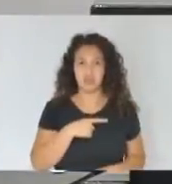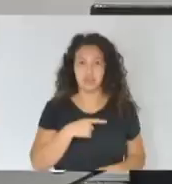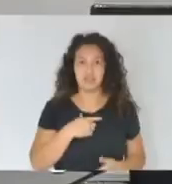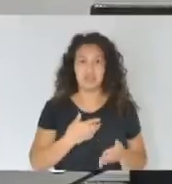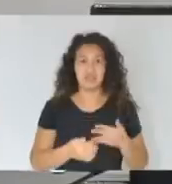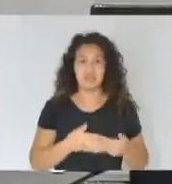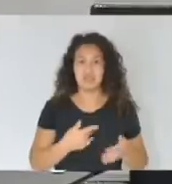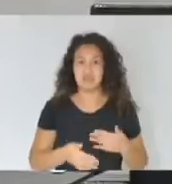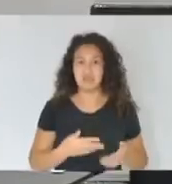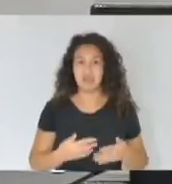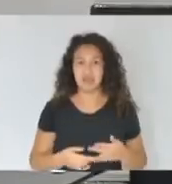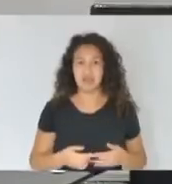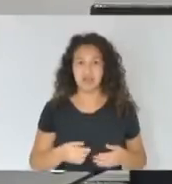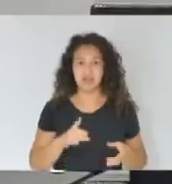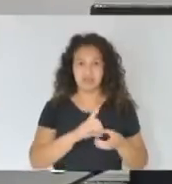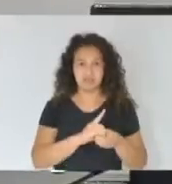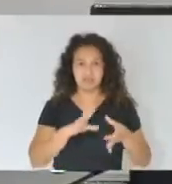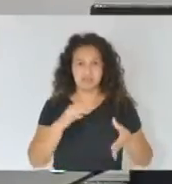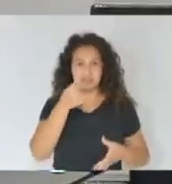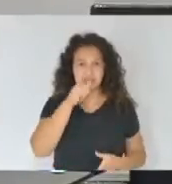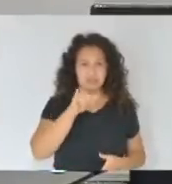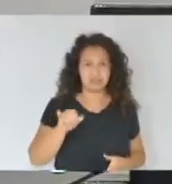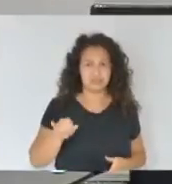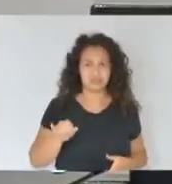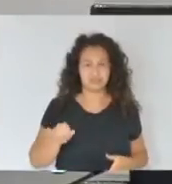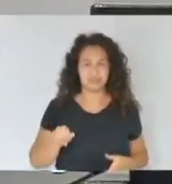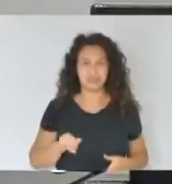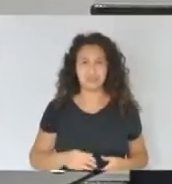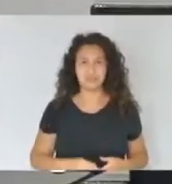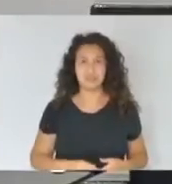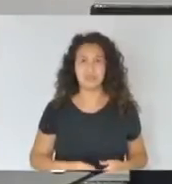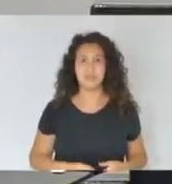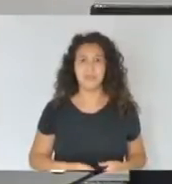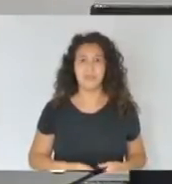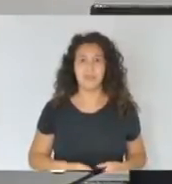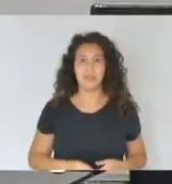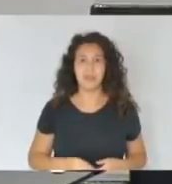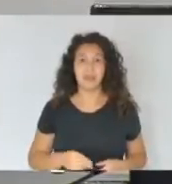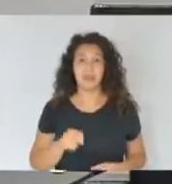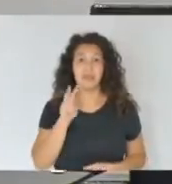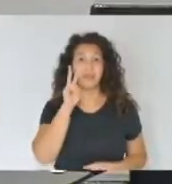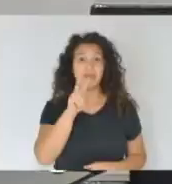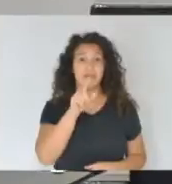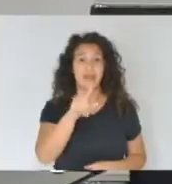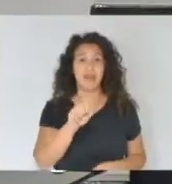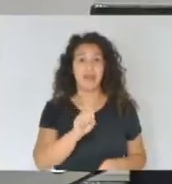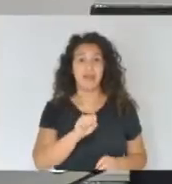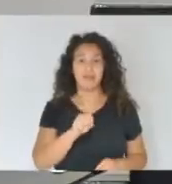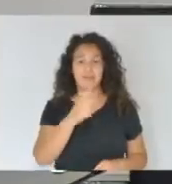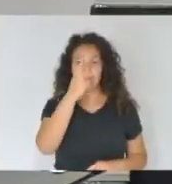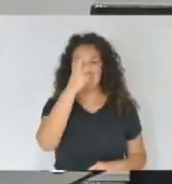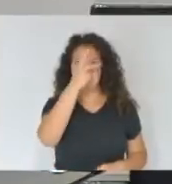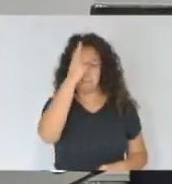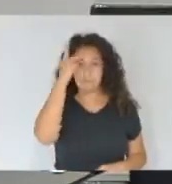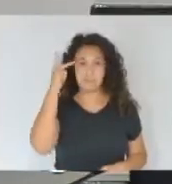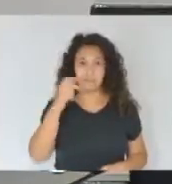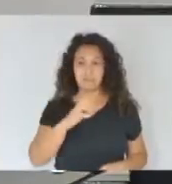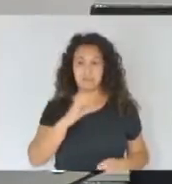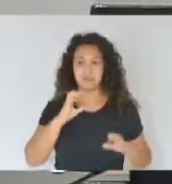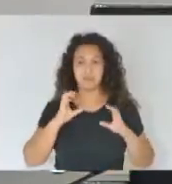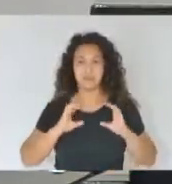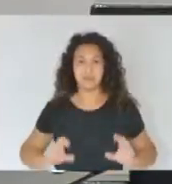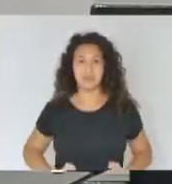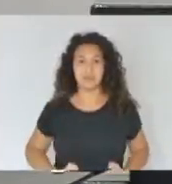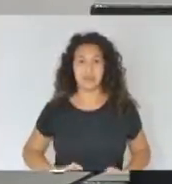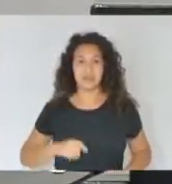de antidemocracia. Agora, coloque lá, cidadão apanha porque está com a camisa do Bolsonaro, e vocês